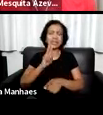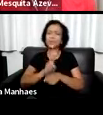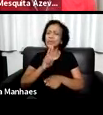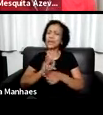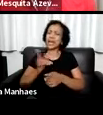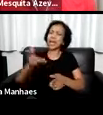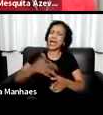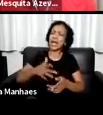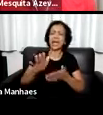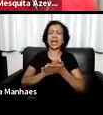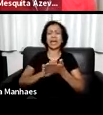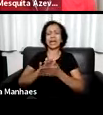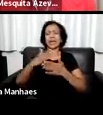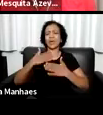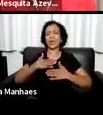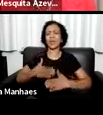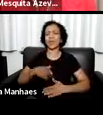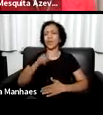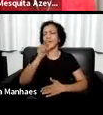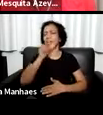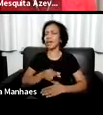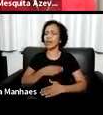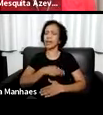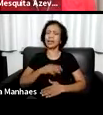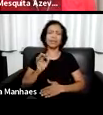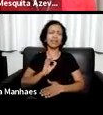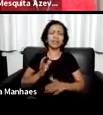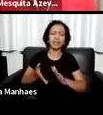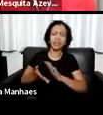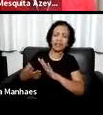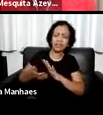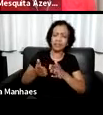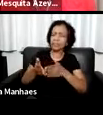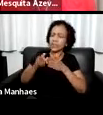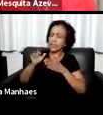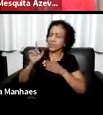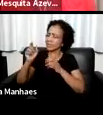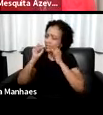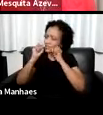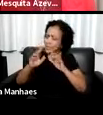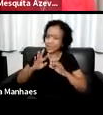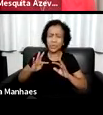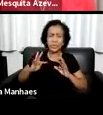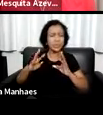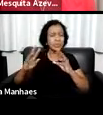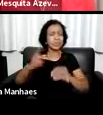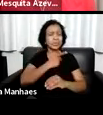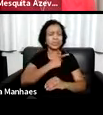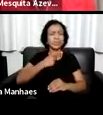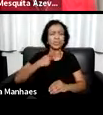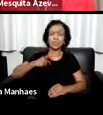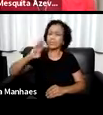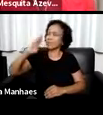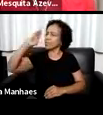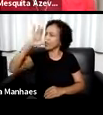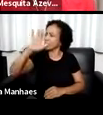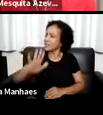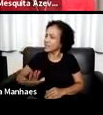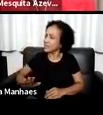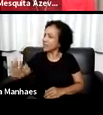queremos interceder agora também por todos os pastores batistas do Brasil. Estamos vivendo um momento, Pai,